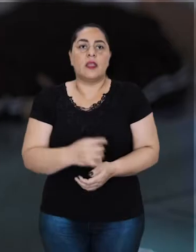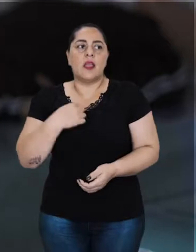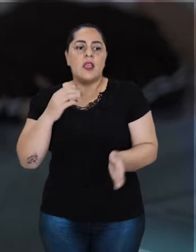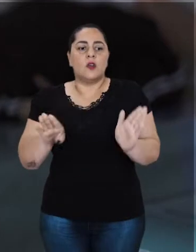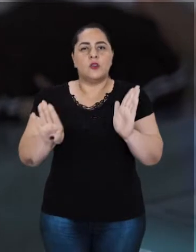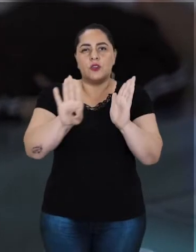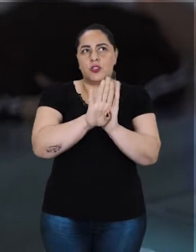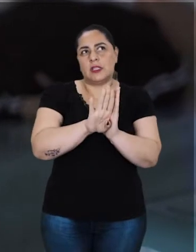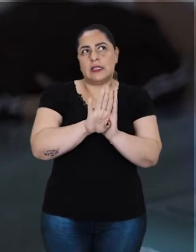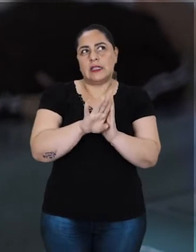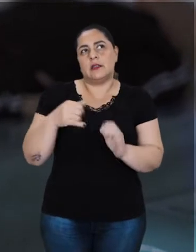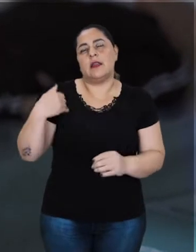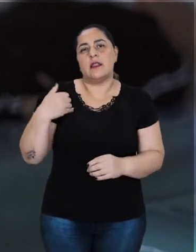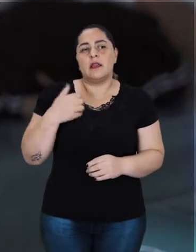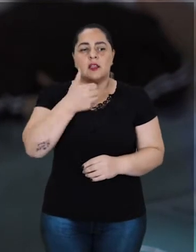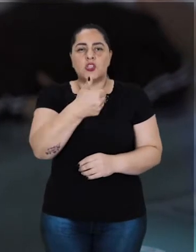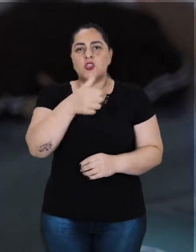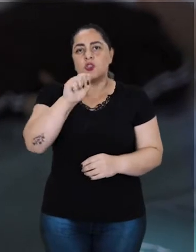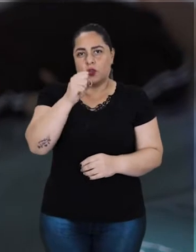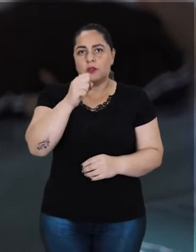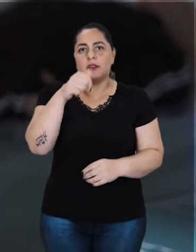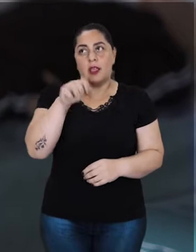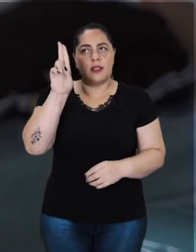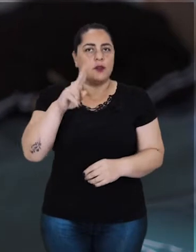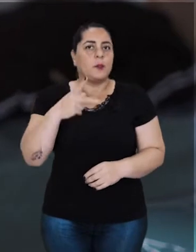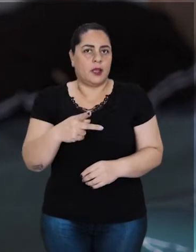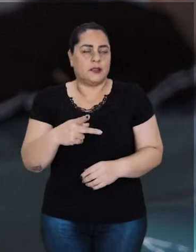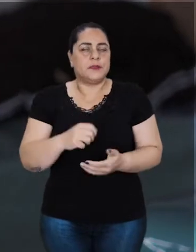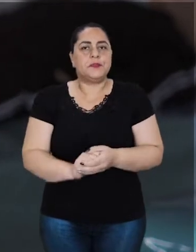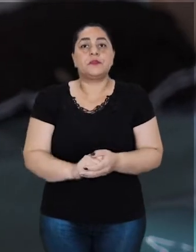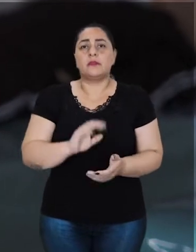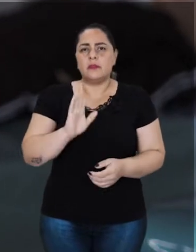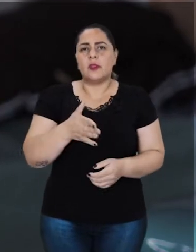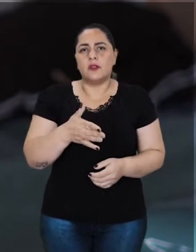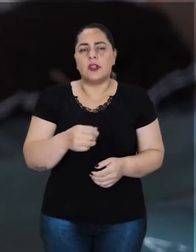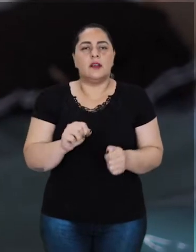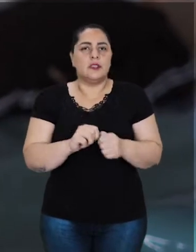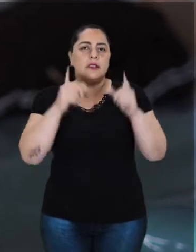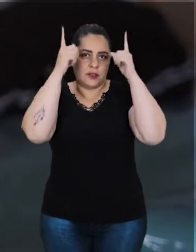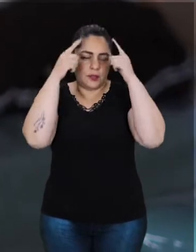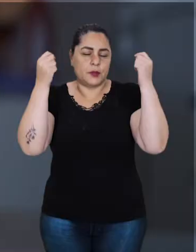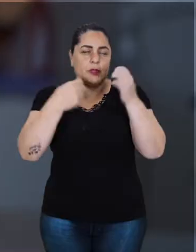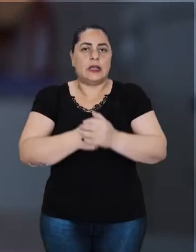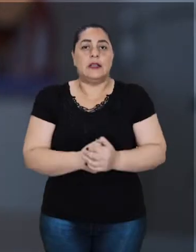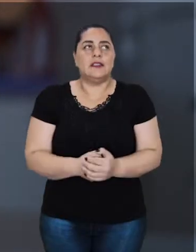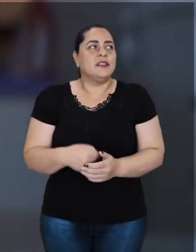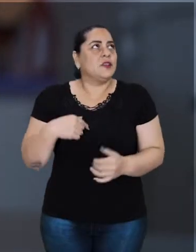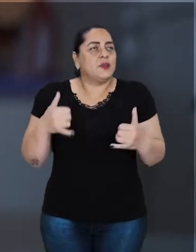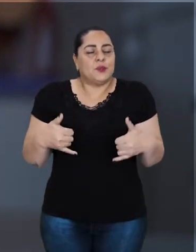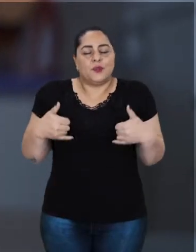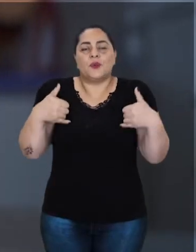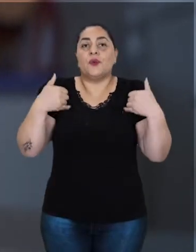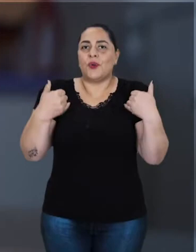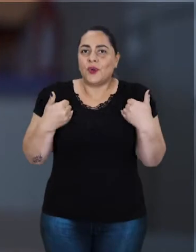Eu cheguei na Uniplac com 18 anos e sou egressa da primeira turma do curso de enfermagem. Ah, é um